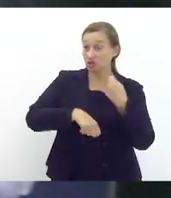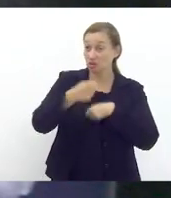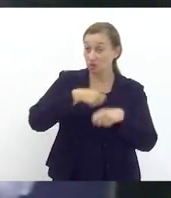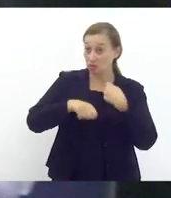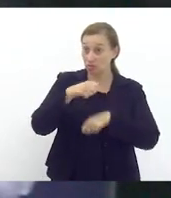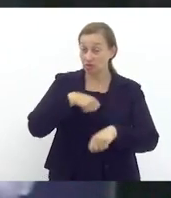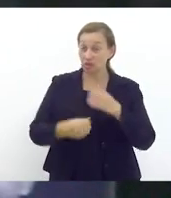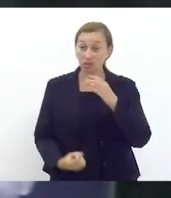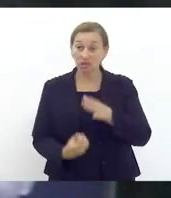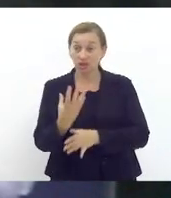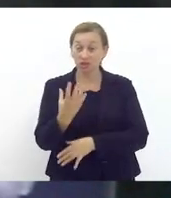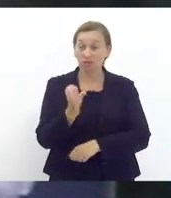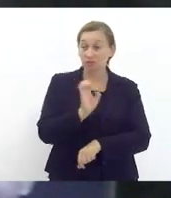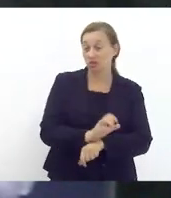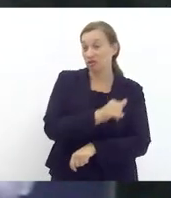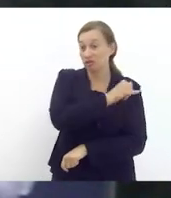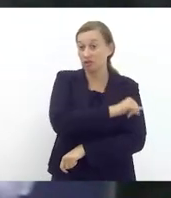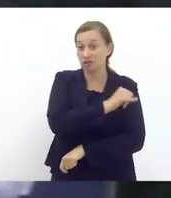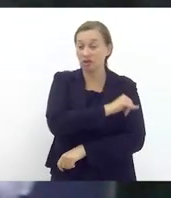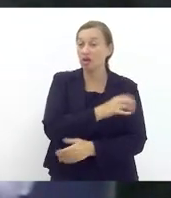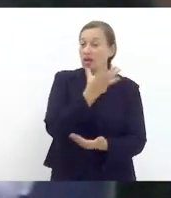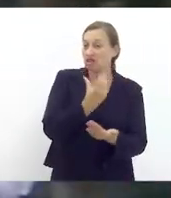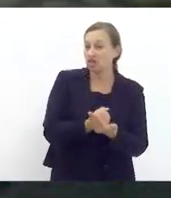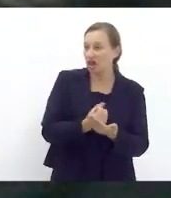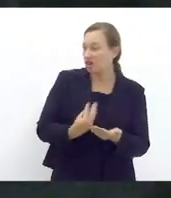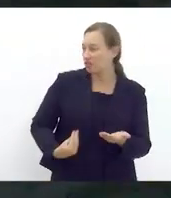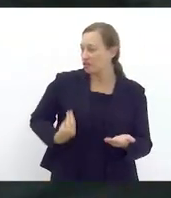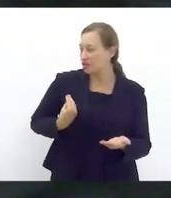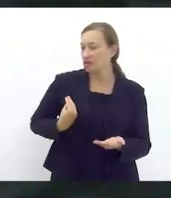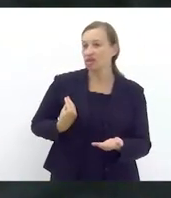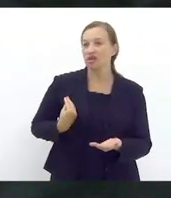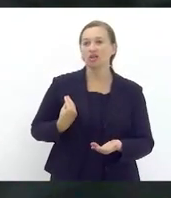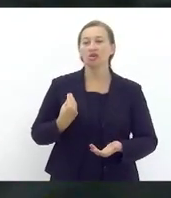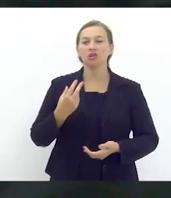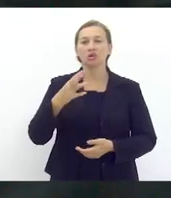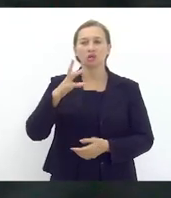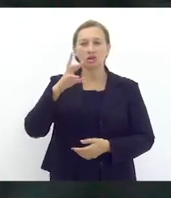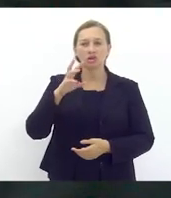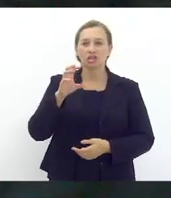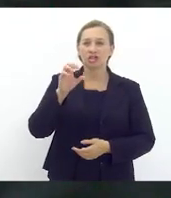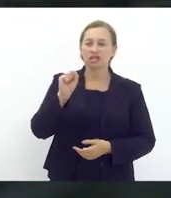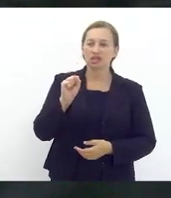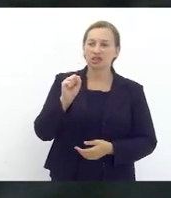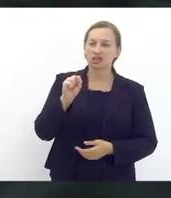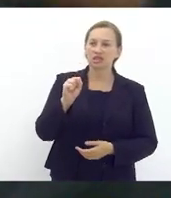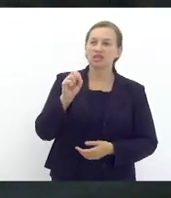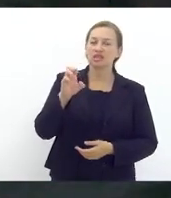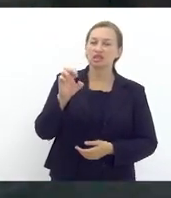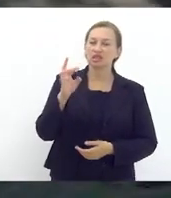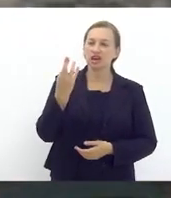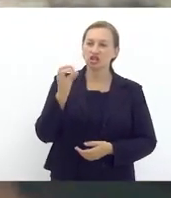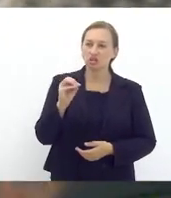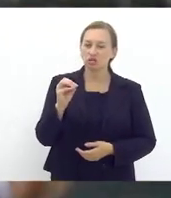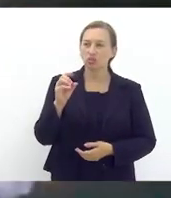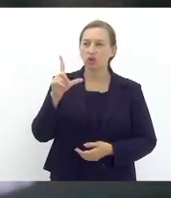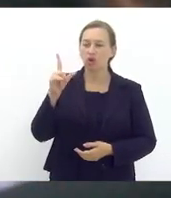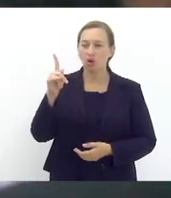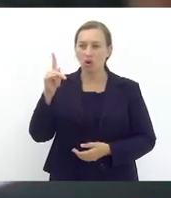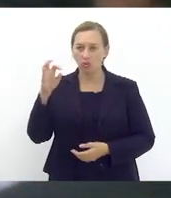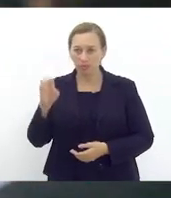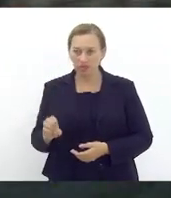criativa aqui do Estado do Rio de Janeiro registrar a presença do Senhor Sérgio Lopes que é produtor de teatro